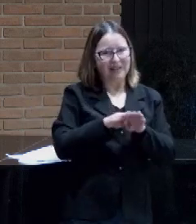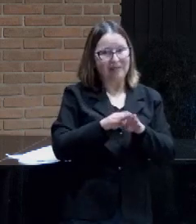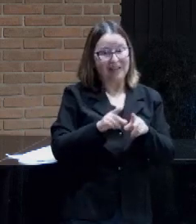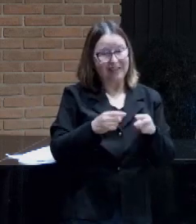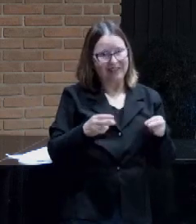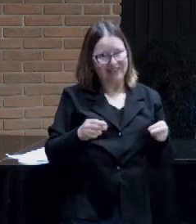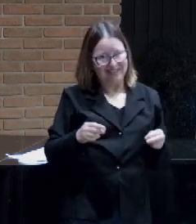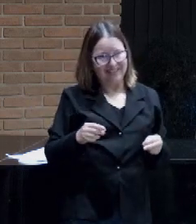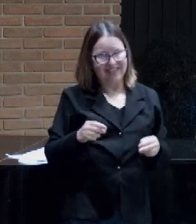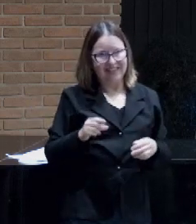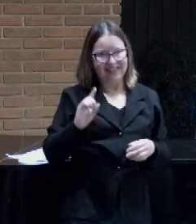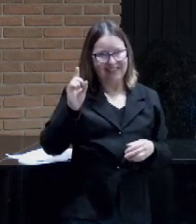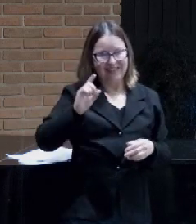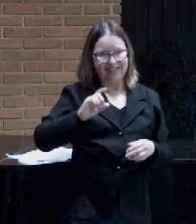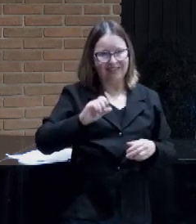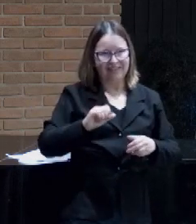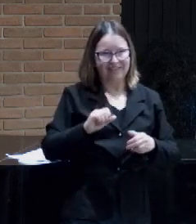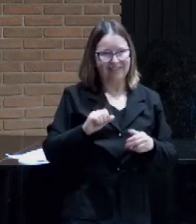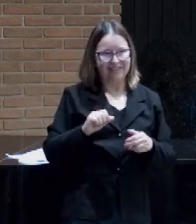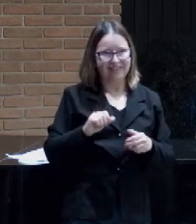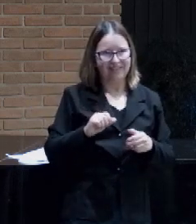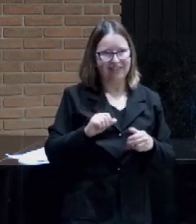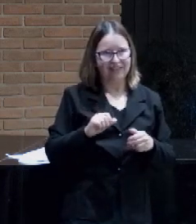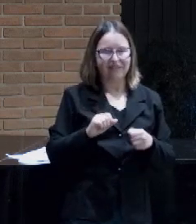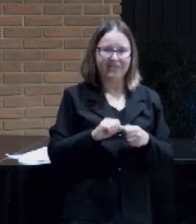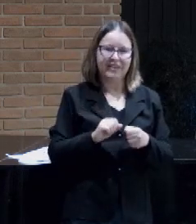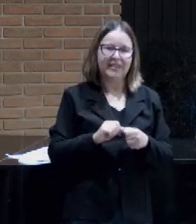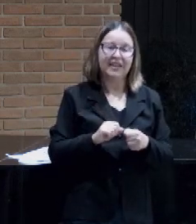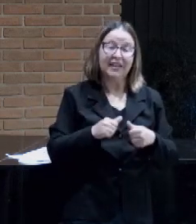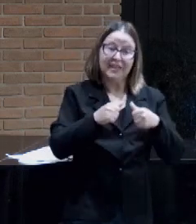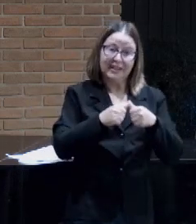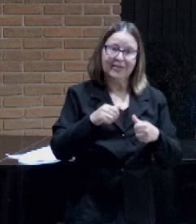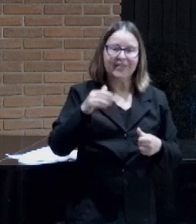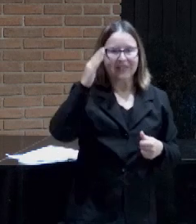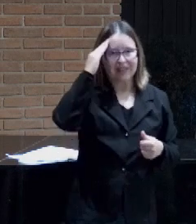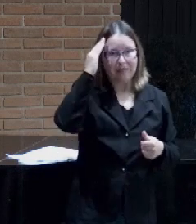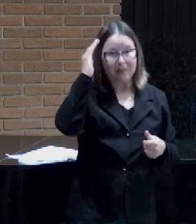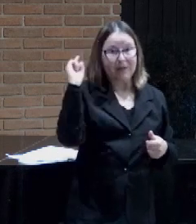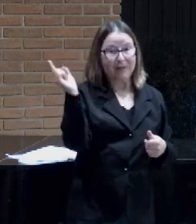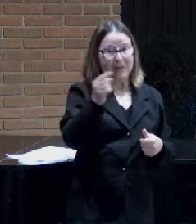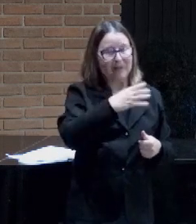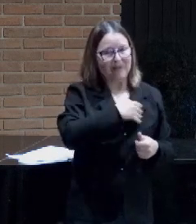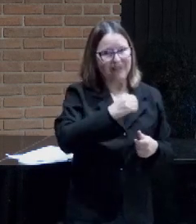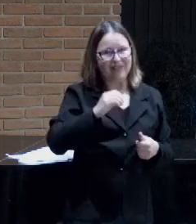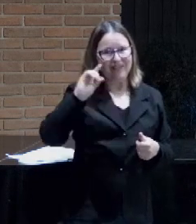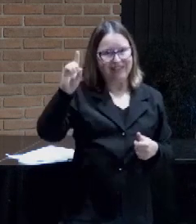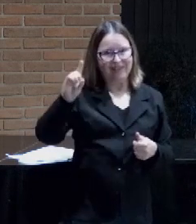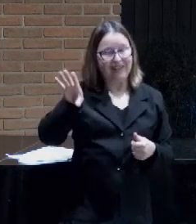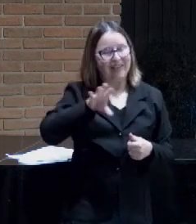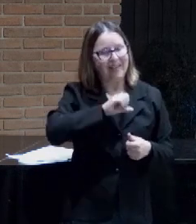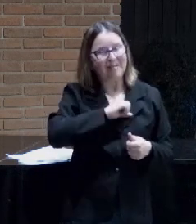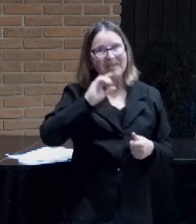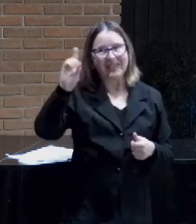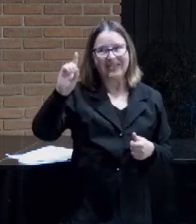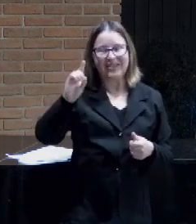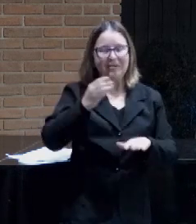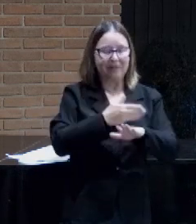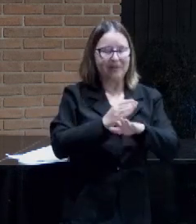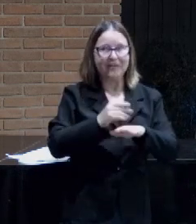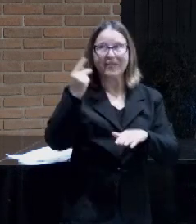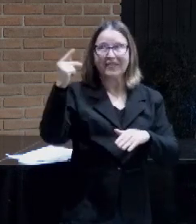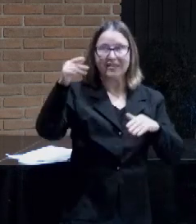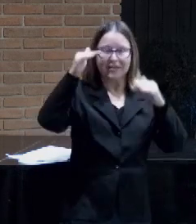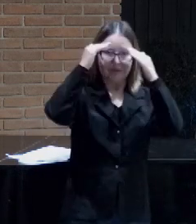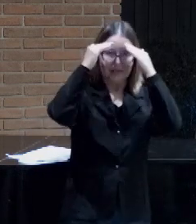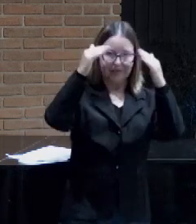Nisto sabemos que amamos os filhos de Deus, quando amamos a Deus e praticamos os seus mandamentos. Porque este é o